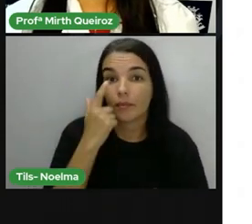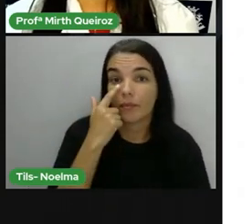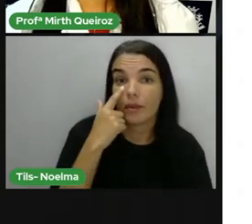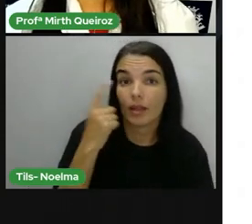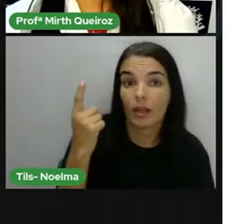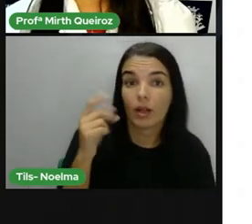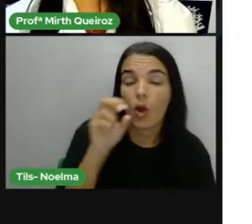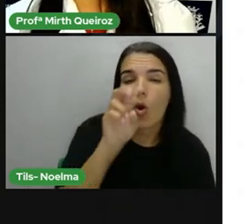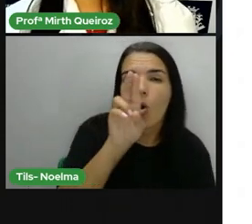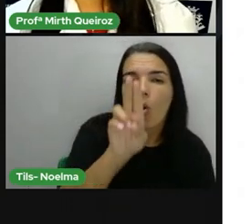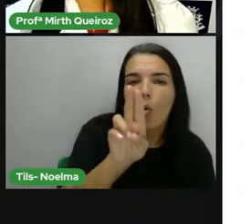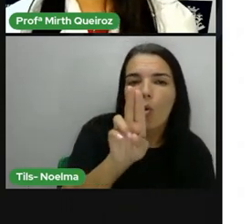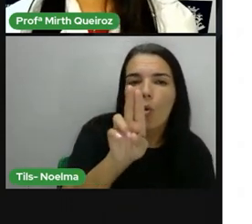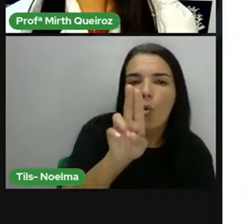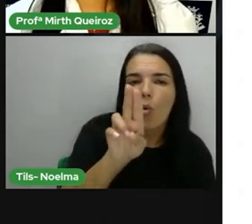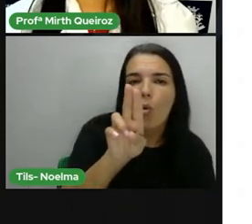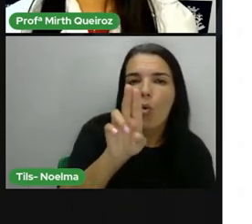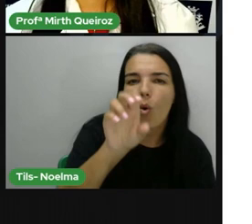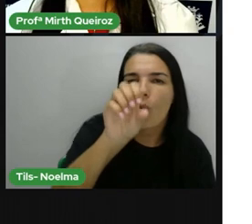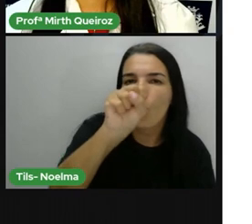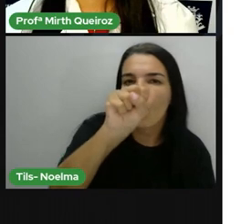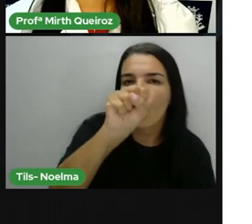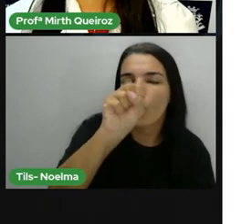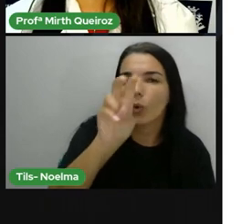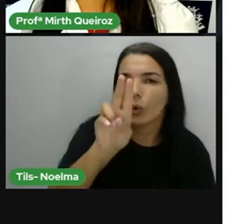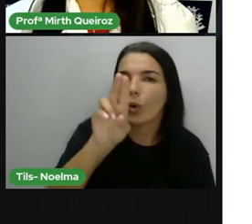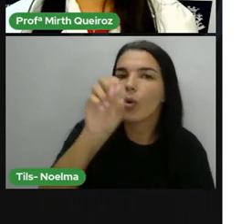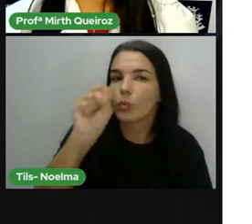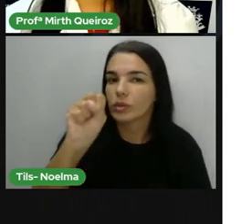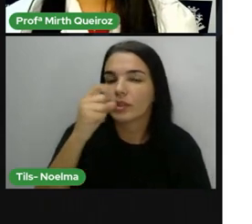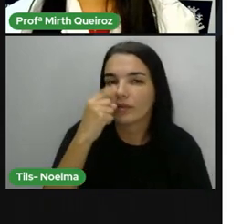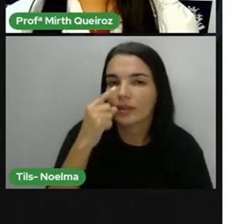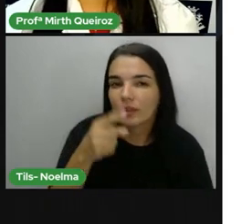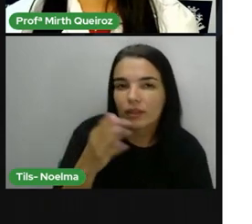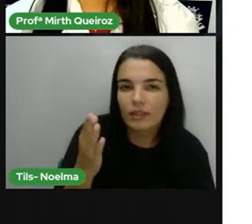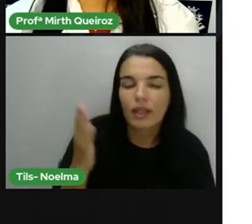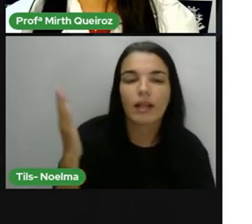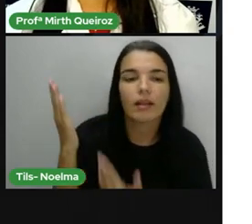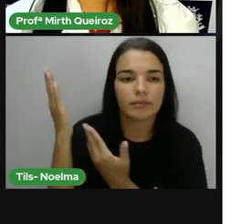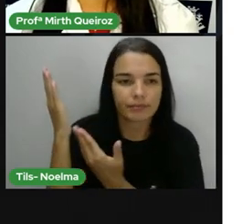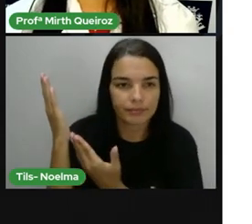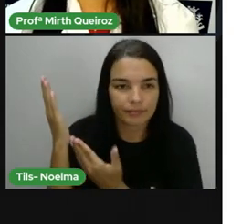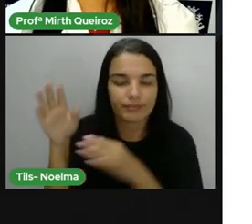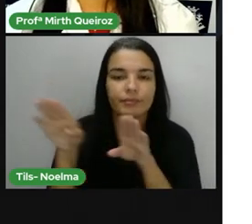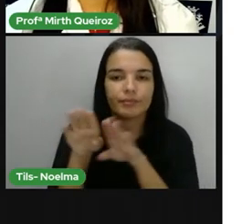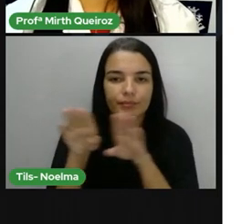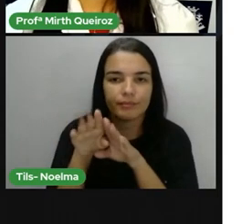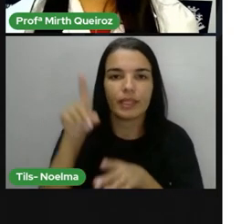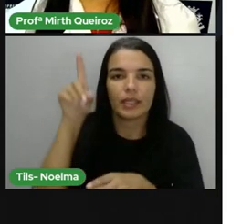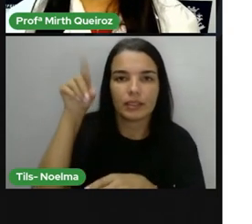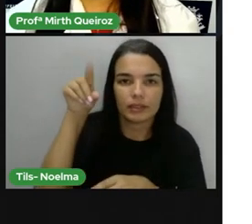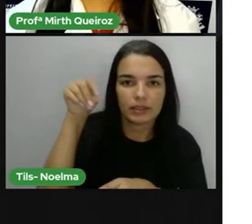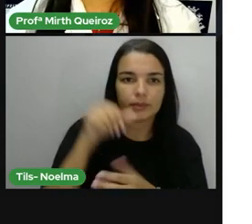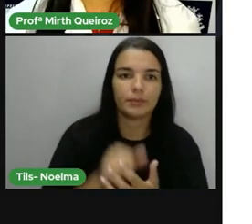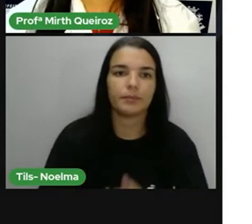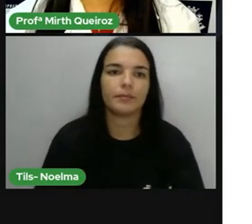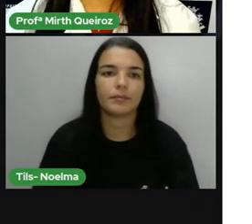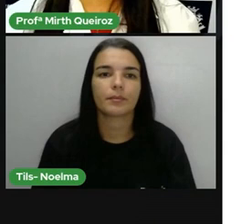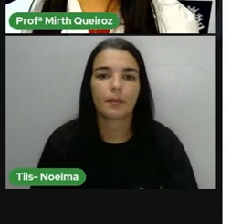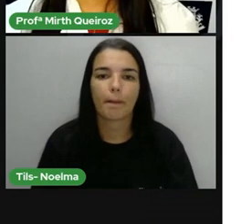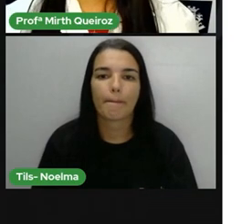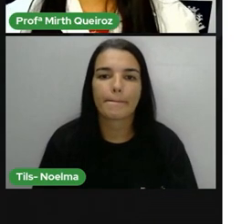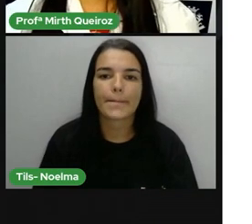Ônus, bônus, palavras terminadas em US, paroxítonos levam acento.